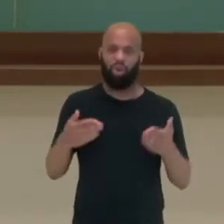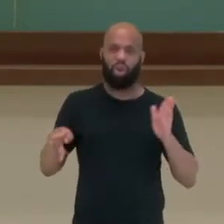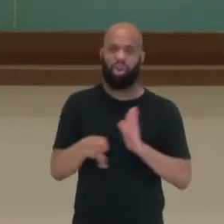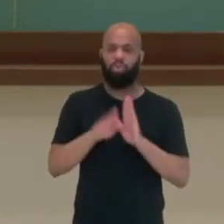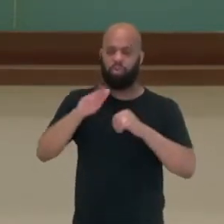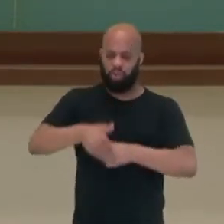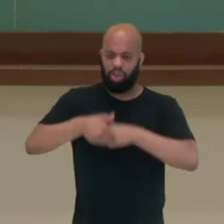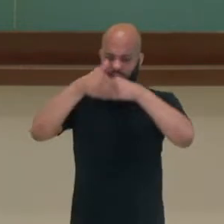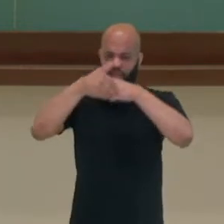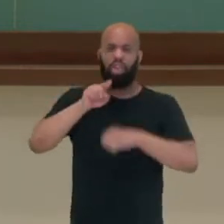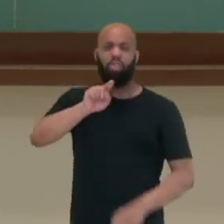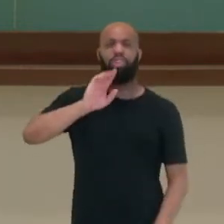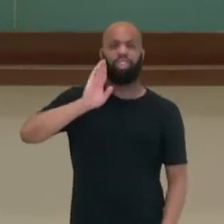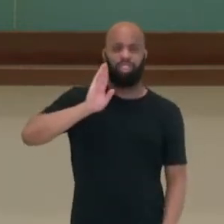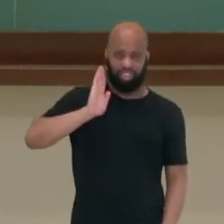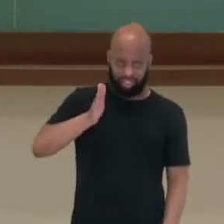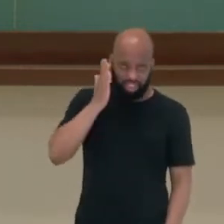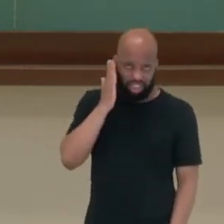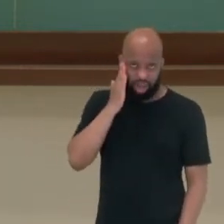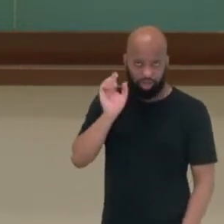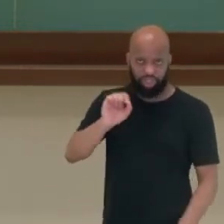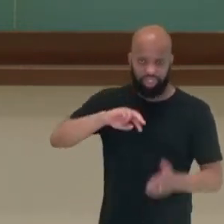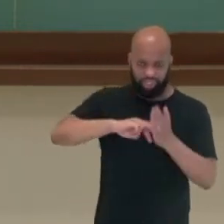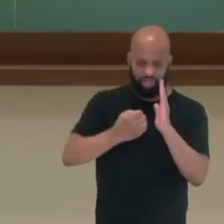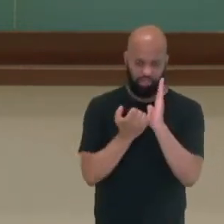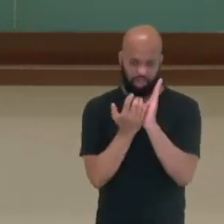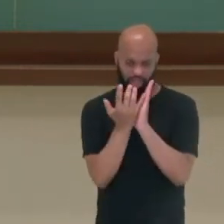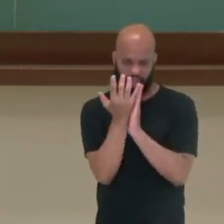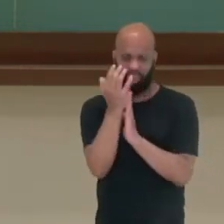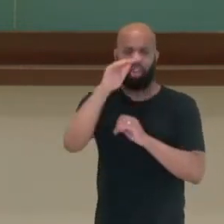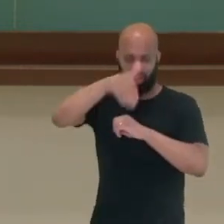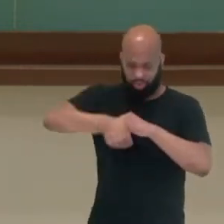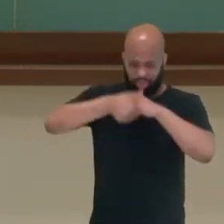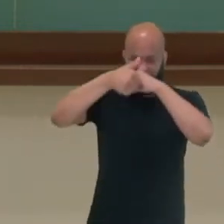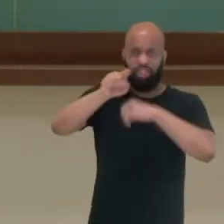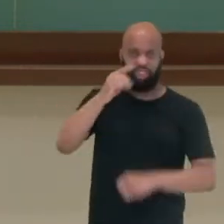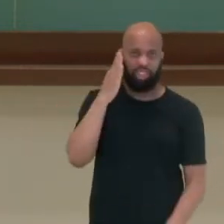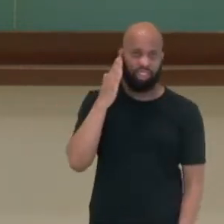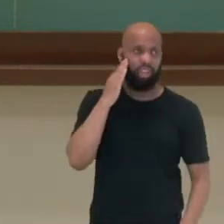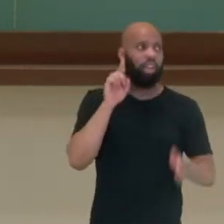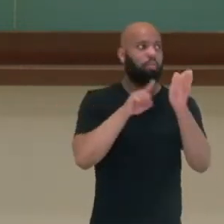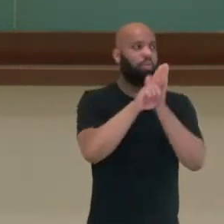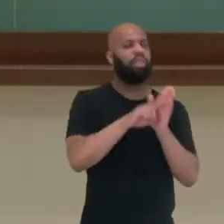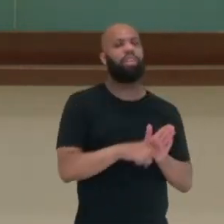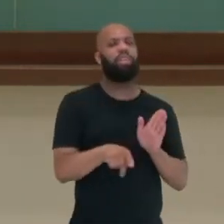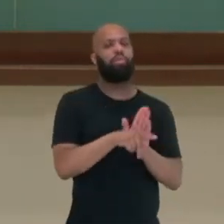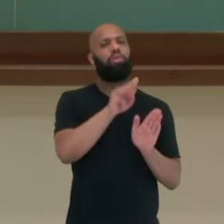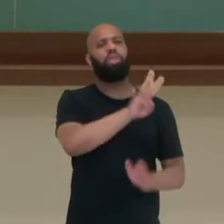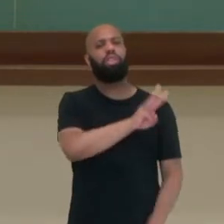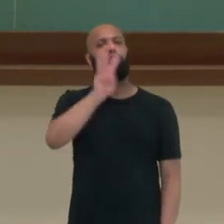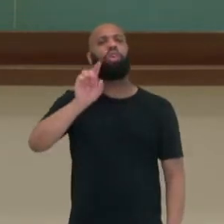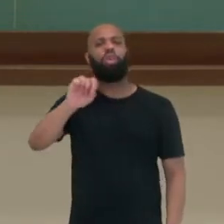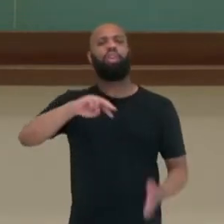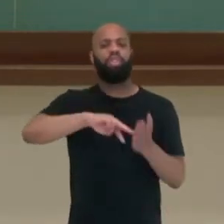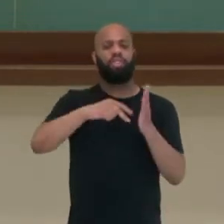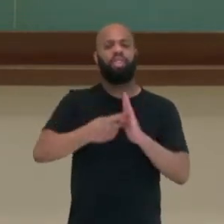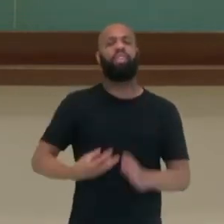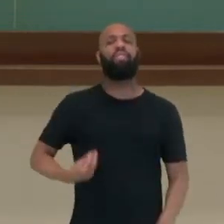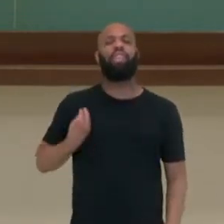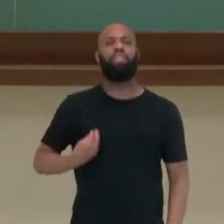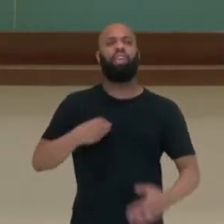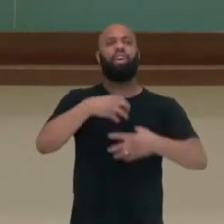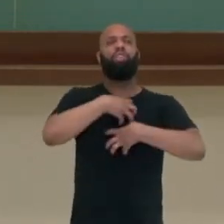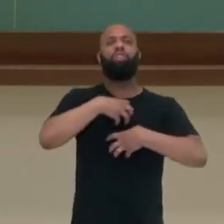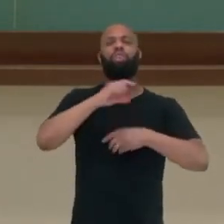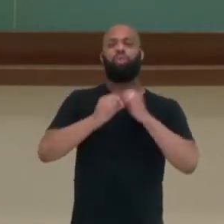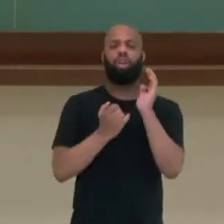sustentabilidade. Você sabe o que é sustentabilidade? Pesquise na web o que é viver de maneira